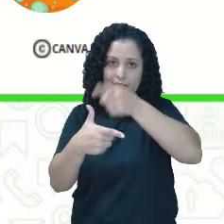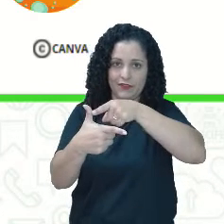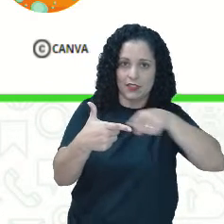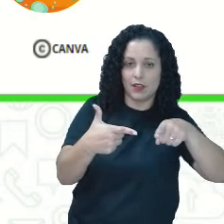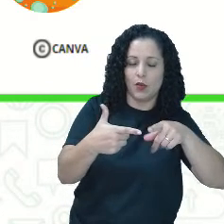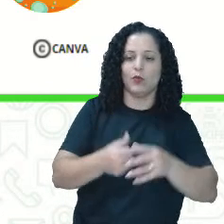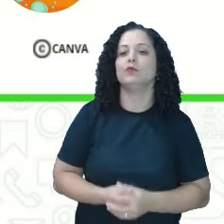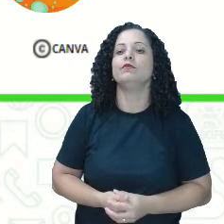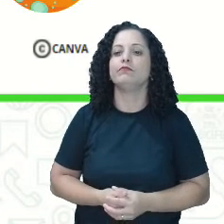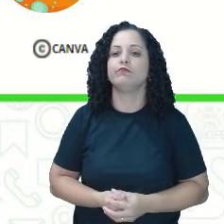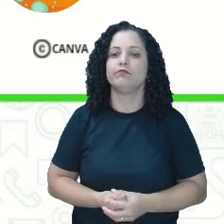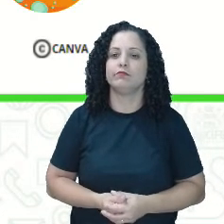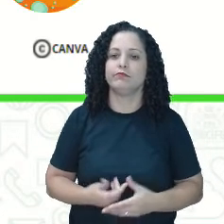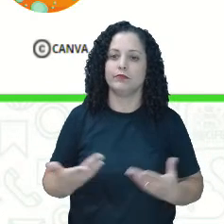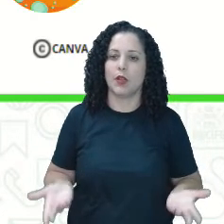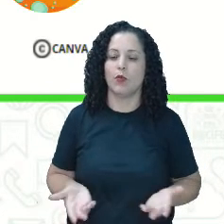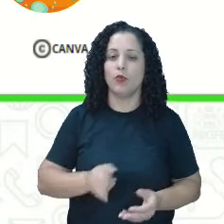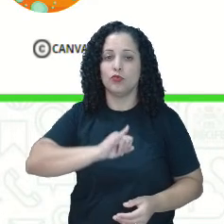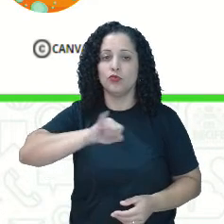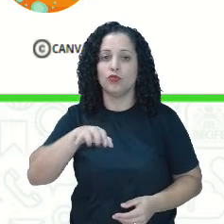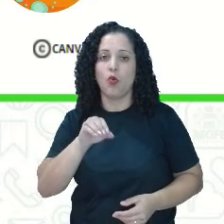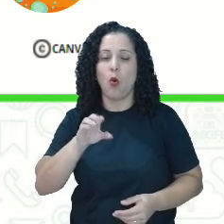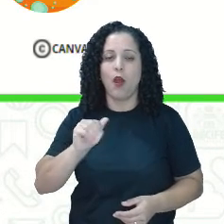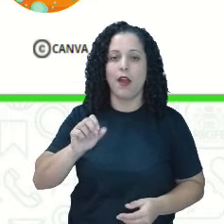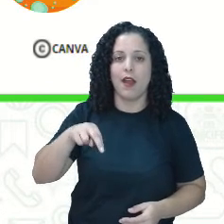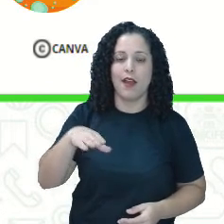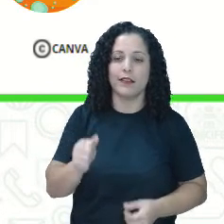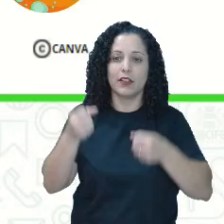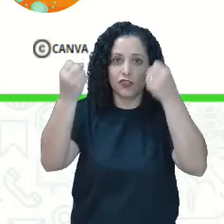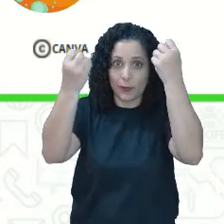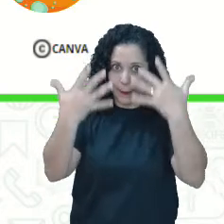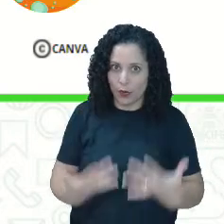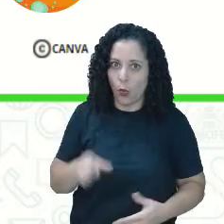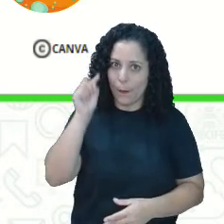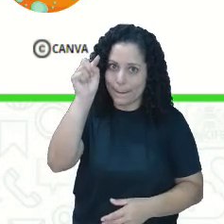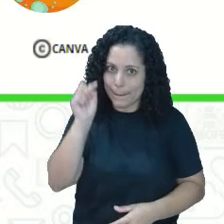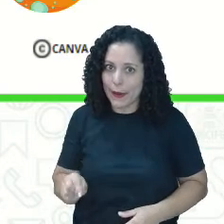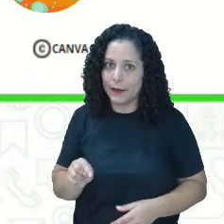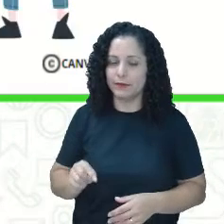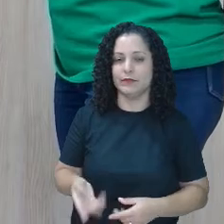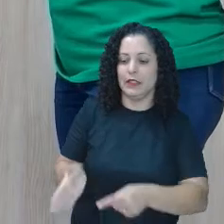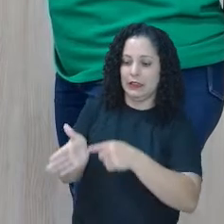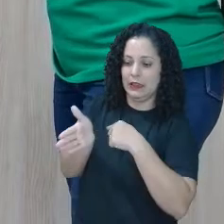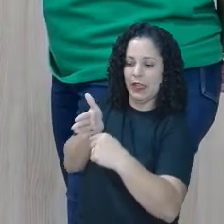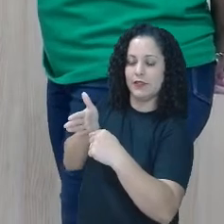2 pontos, travessão. Não devemos pisar na grama do parque.